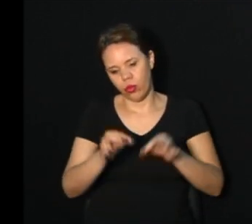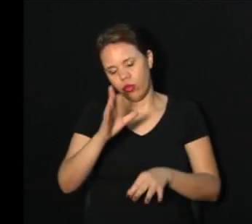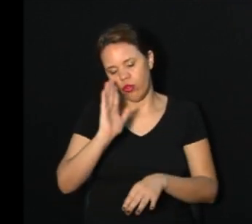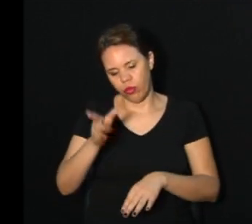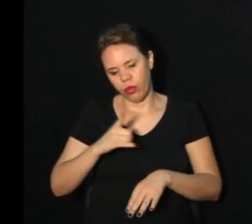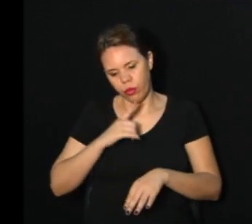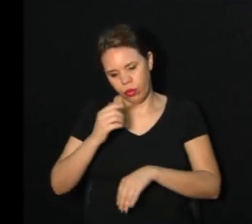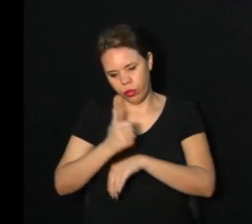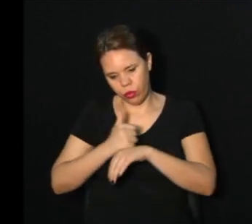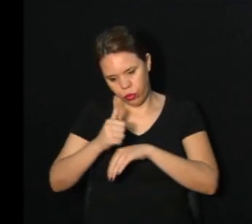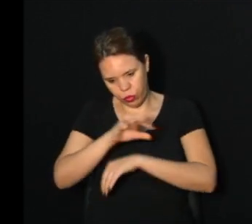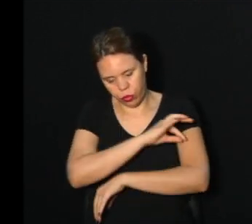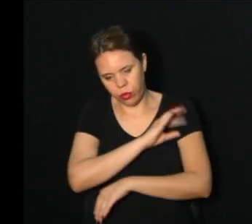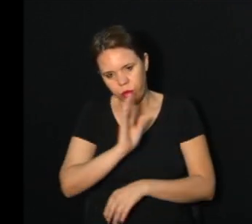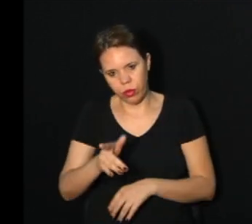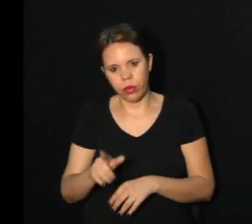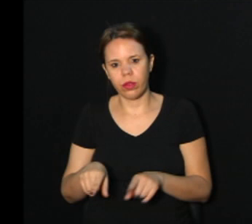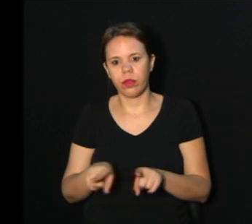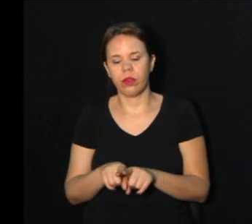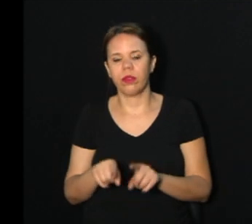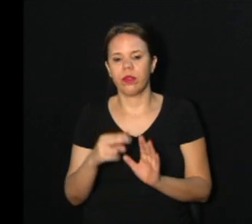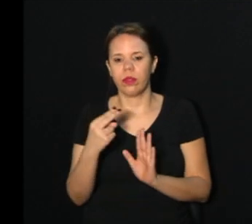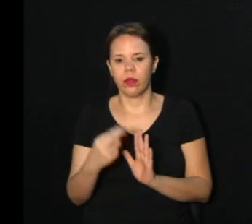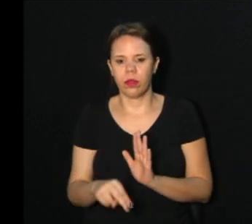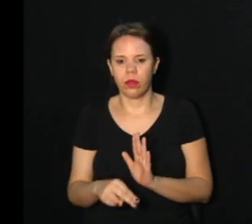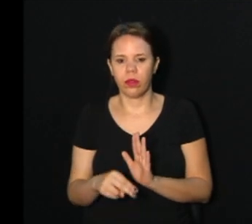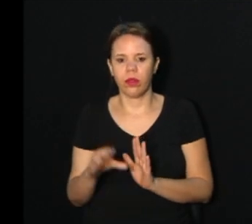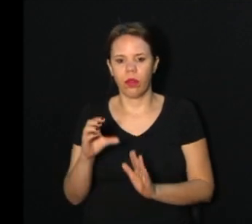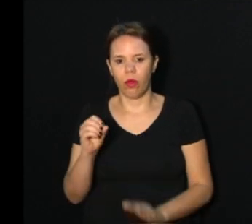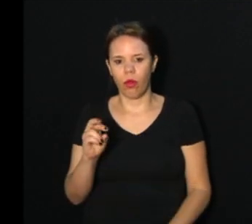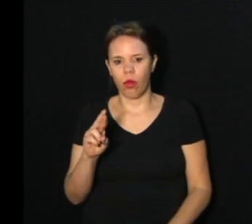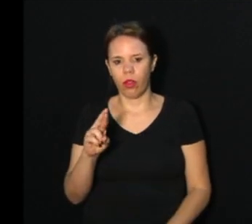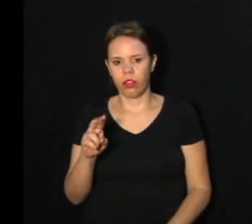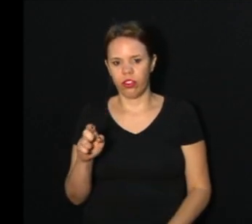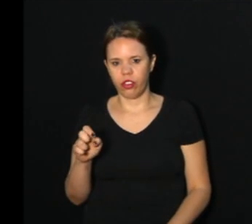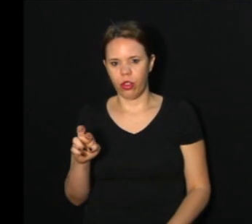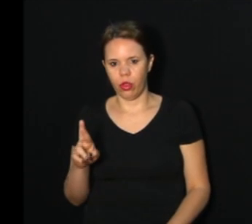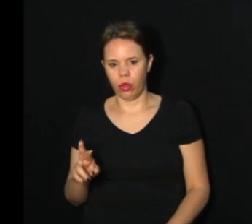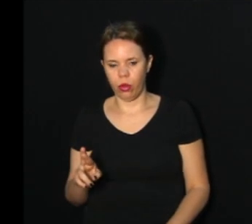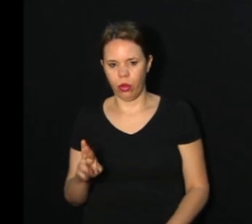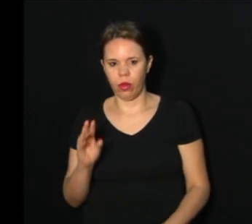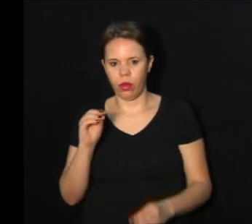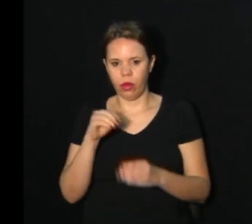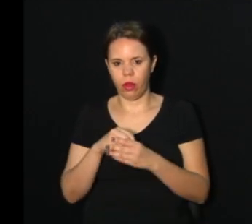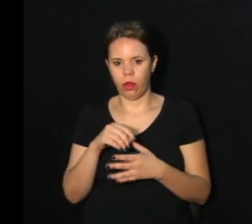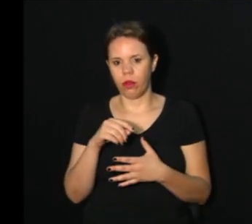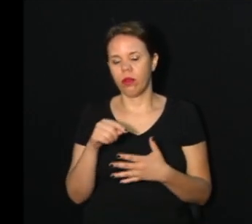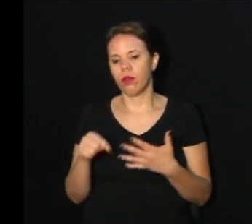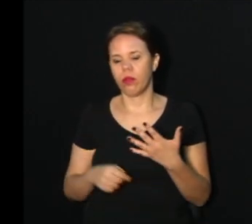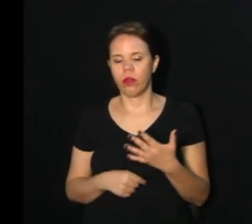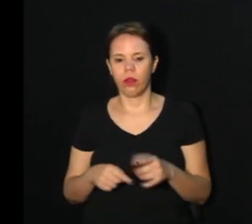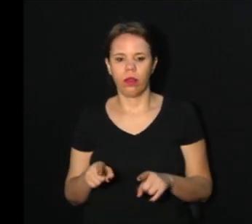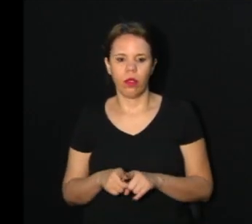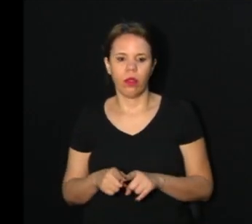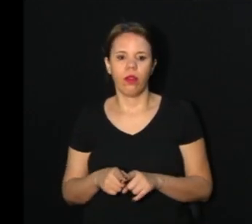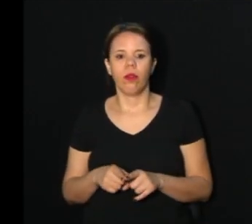também de livre nomeação pelo prefeito municipal, dentre os integrantes da carreira de